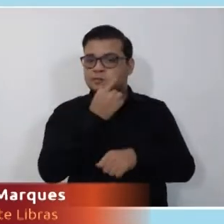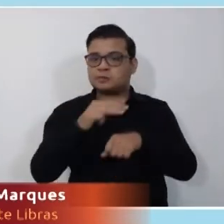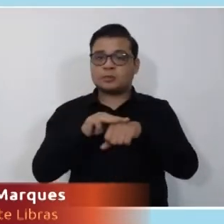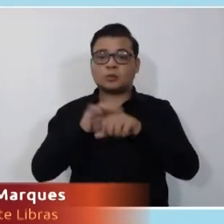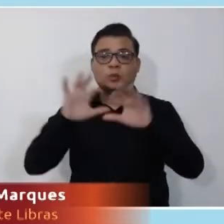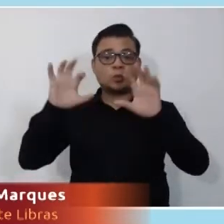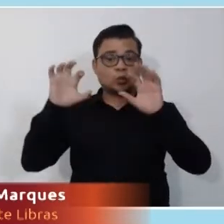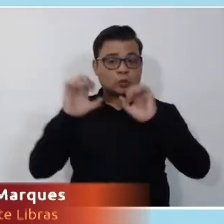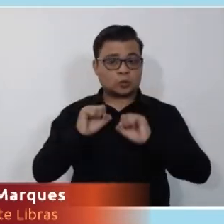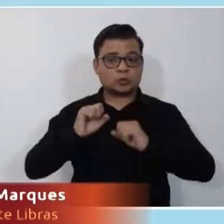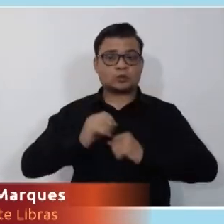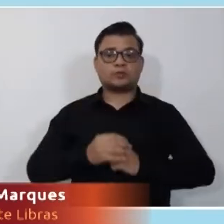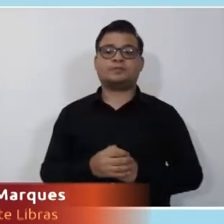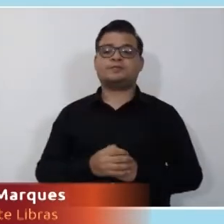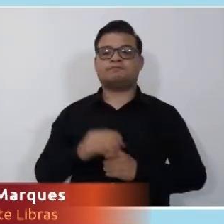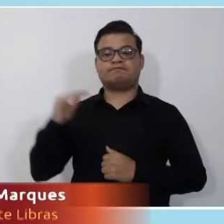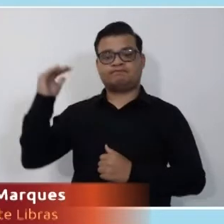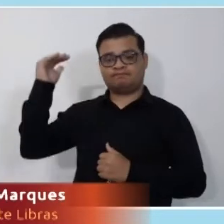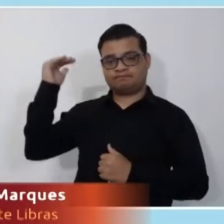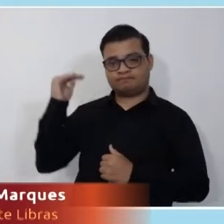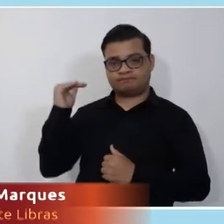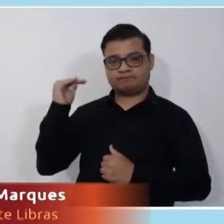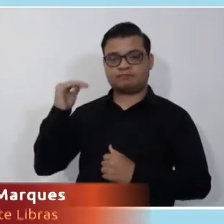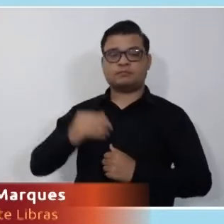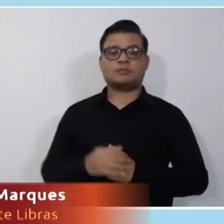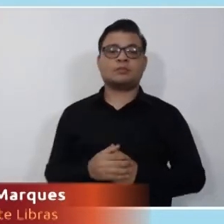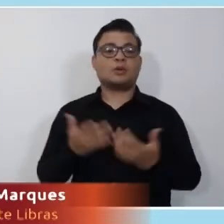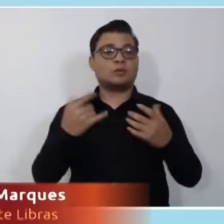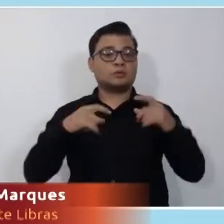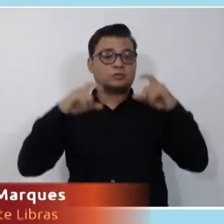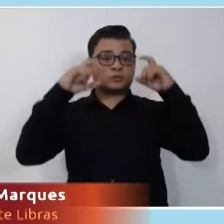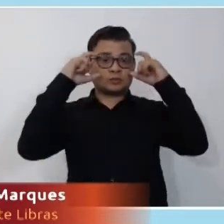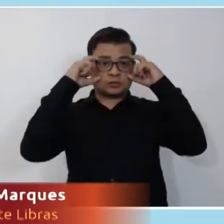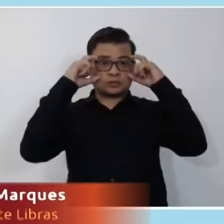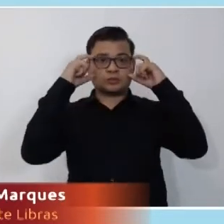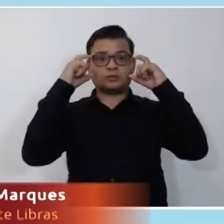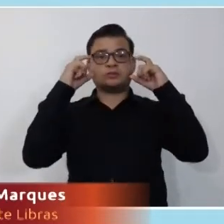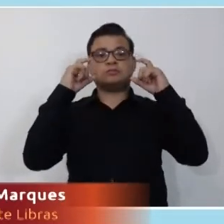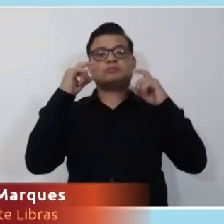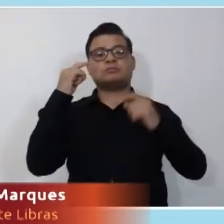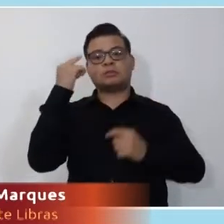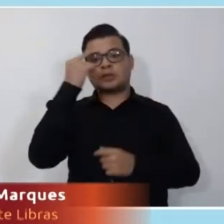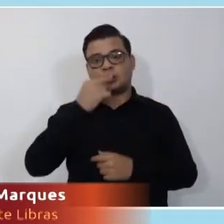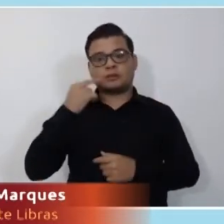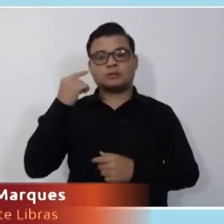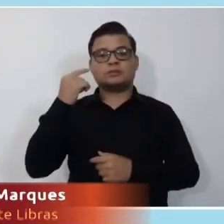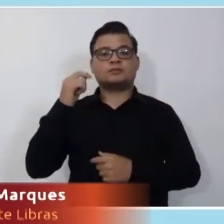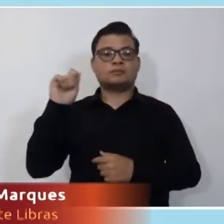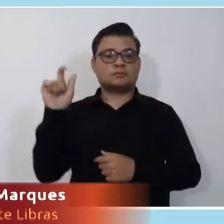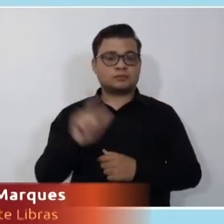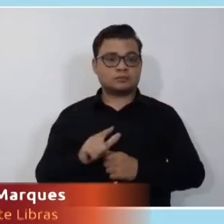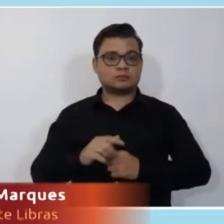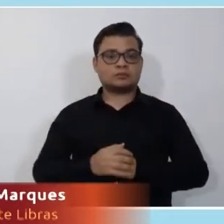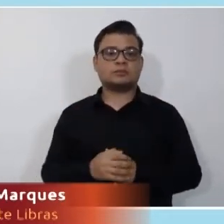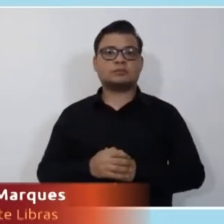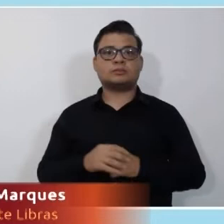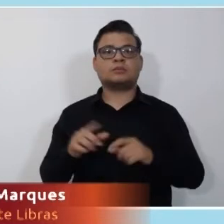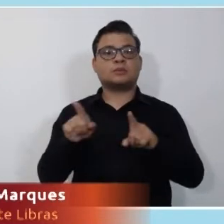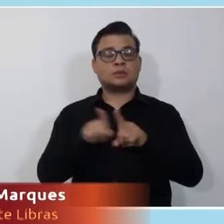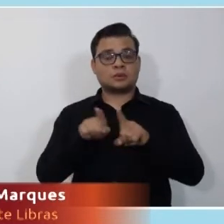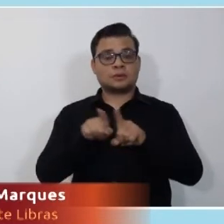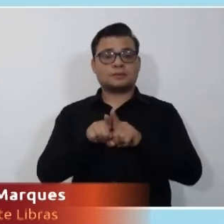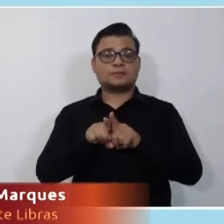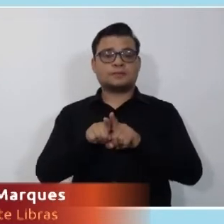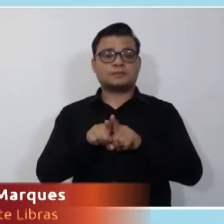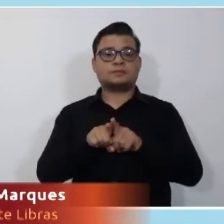escuros, estatura baixa, hoje está usando um óculos de armação escura, veste uma camisa social preta e